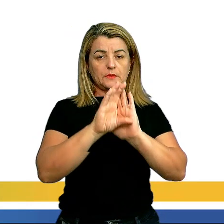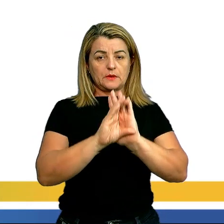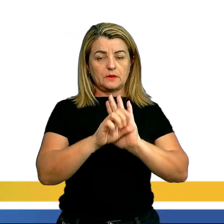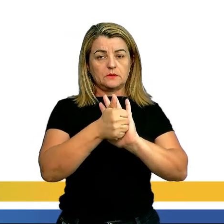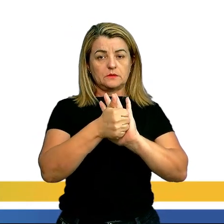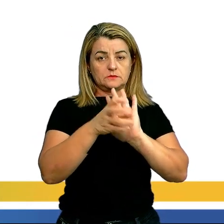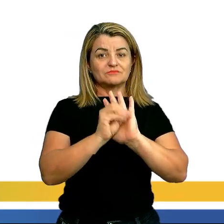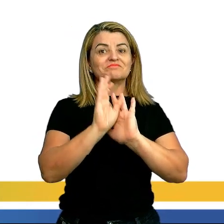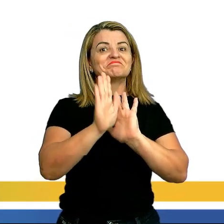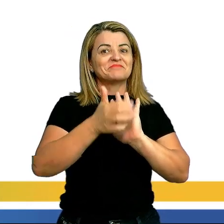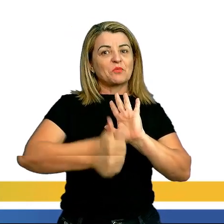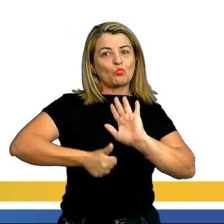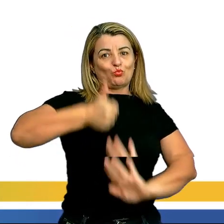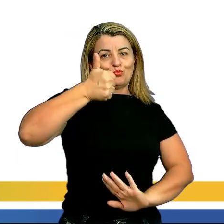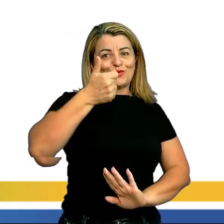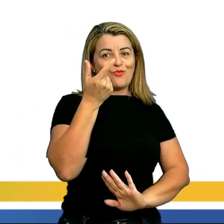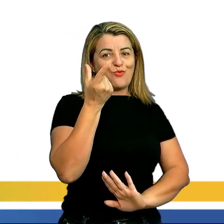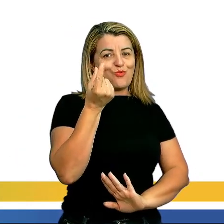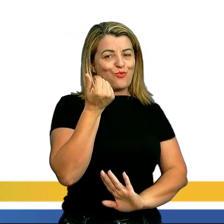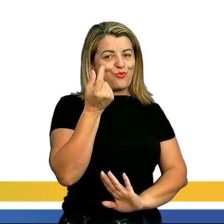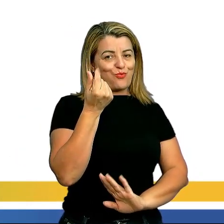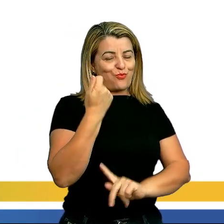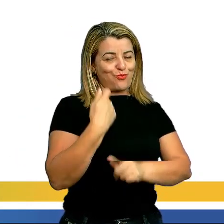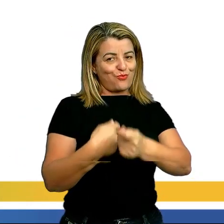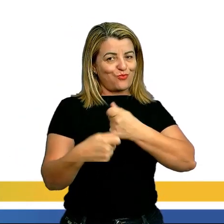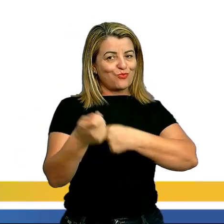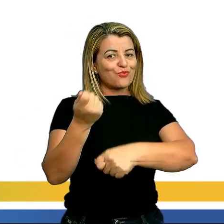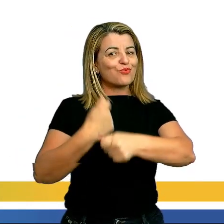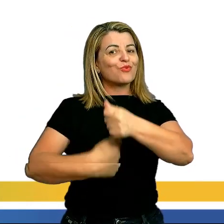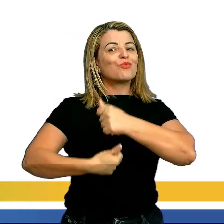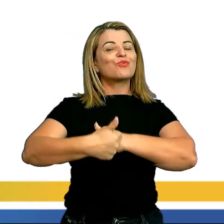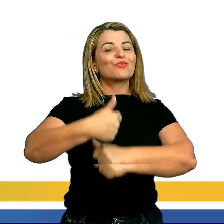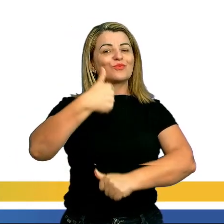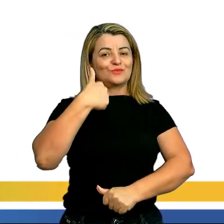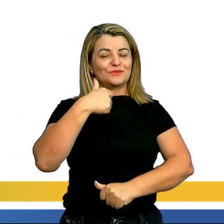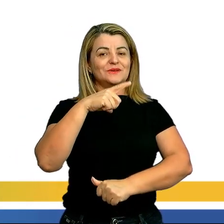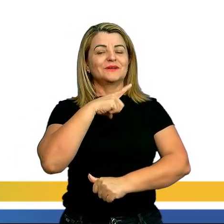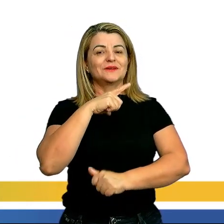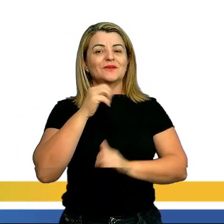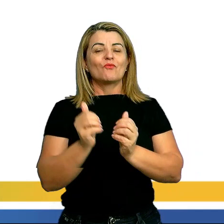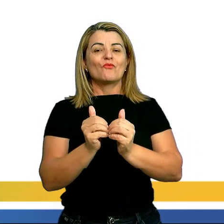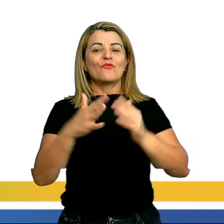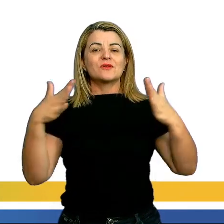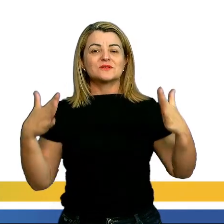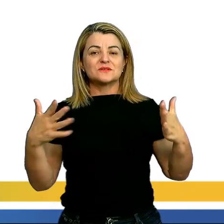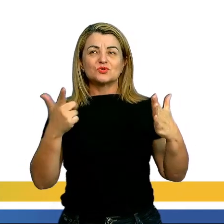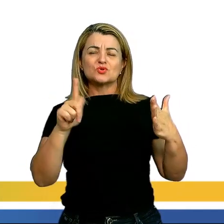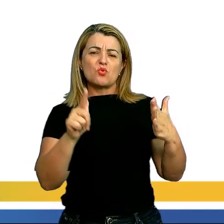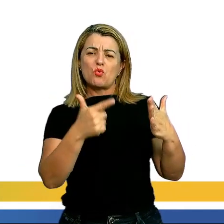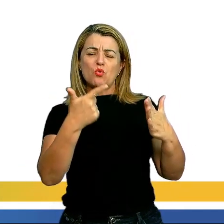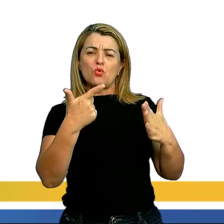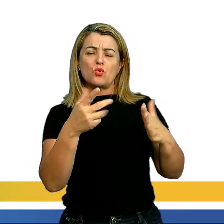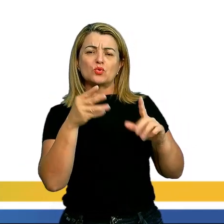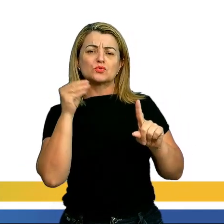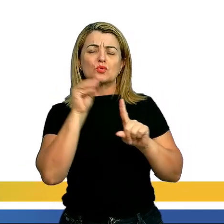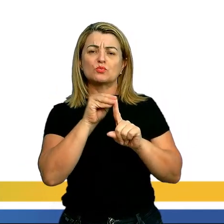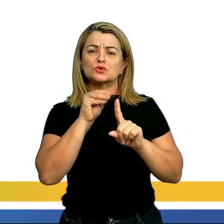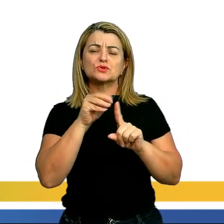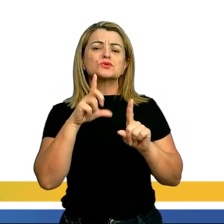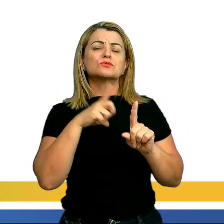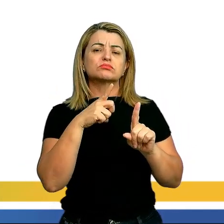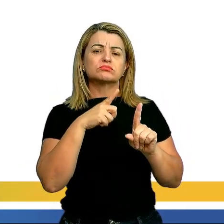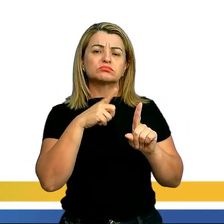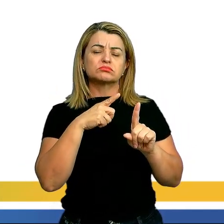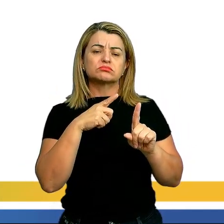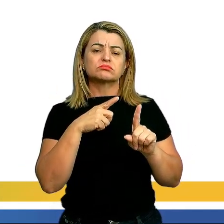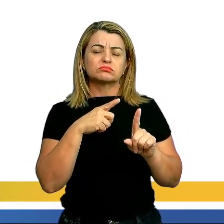estar tudo recuperado. E além dessa recuperação, né, houve o lançamento de outros ideais, como por exemplo, né,